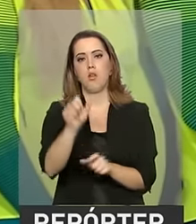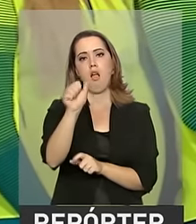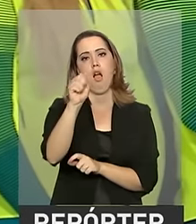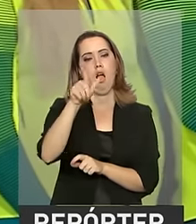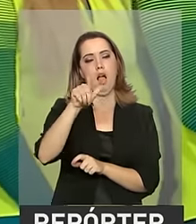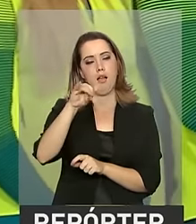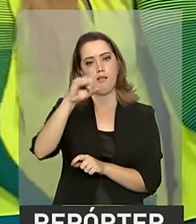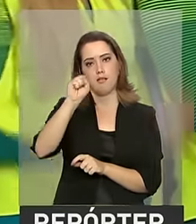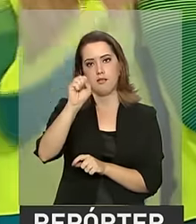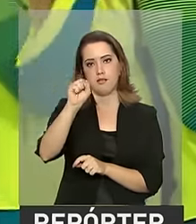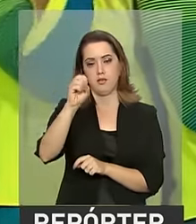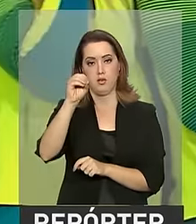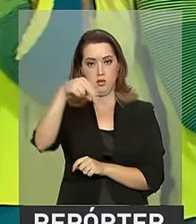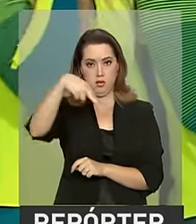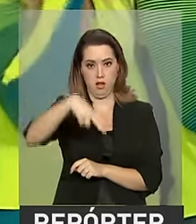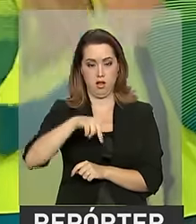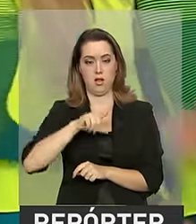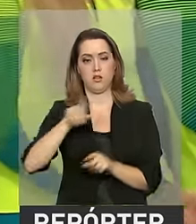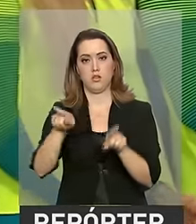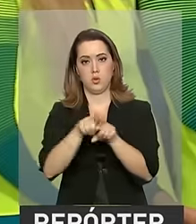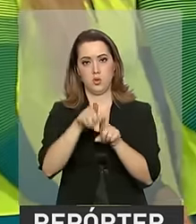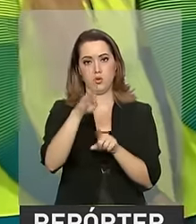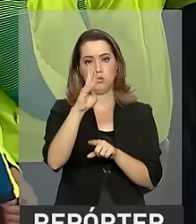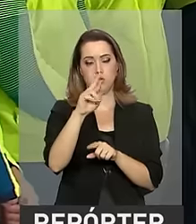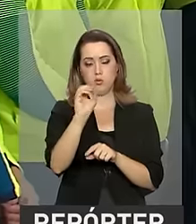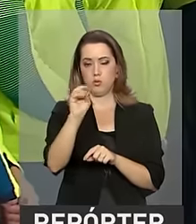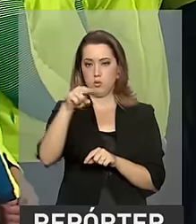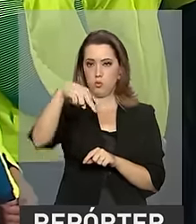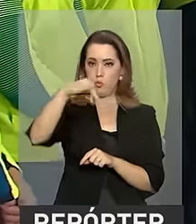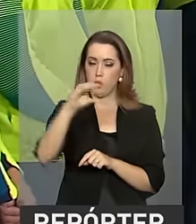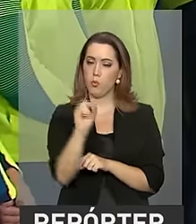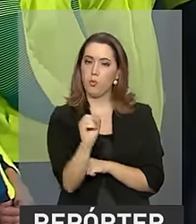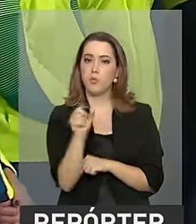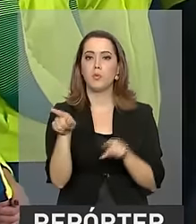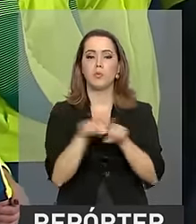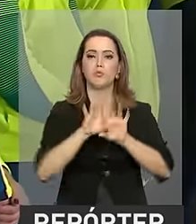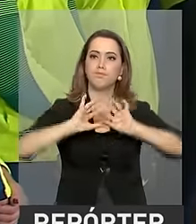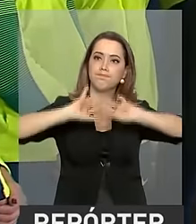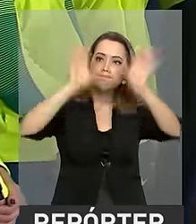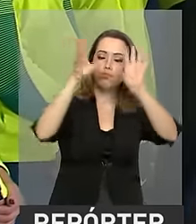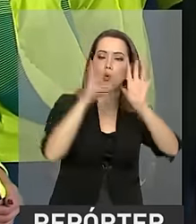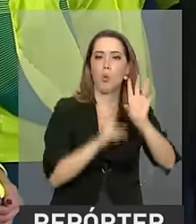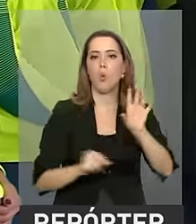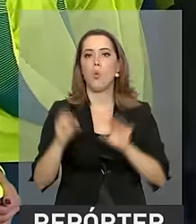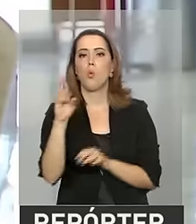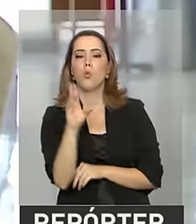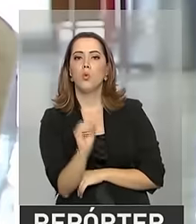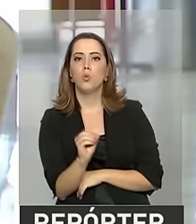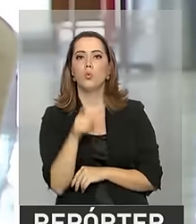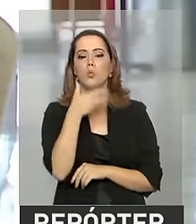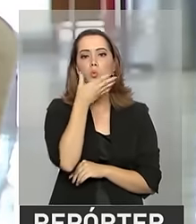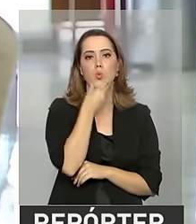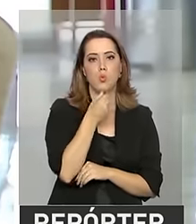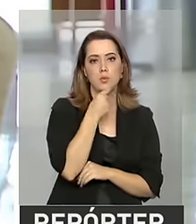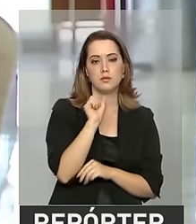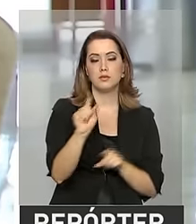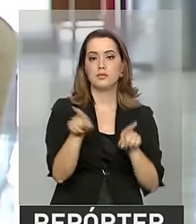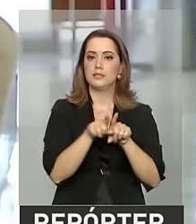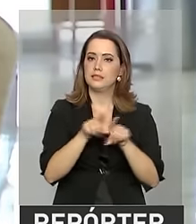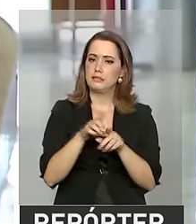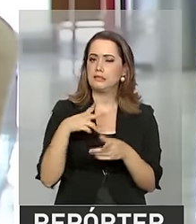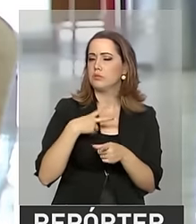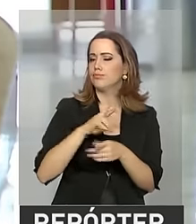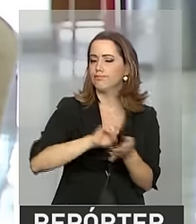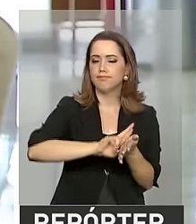Bruno medalhistas de ouro no vôlei de praia lá no Rio de Janeiro atletas da seleção brasileira masculina de voleibol que também